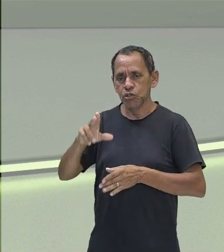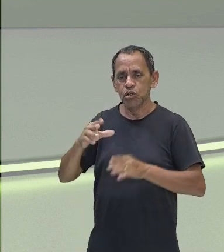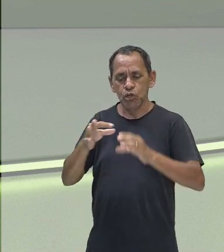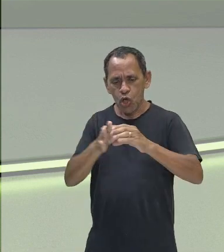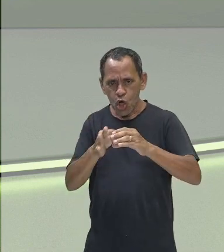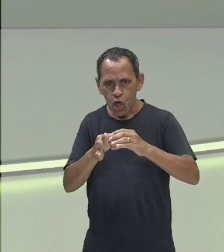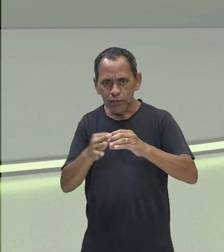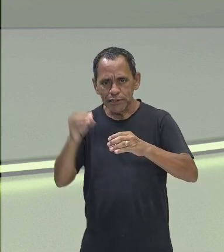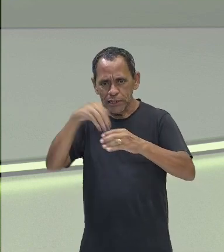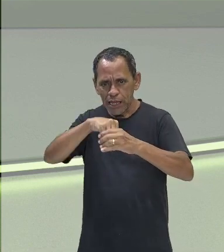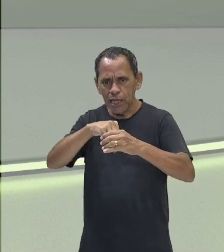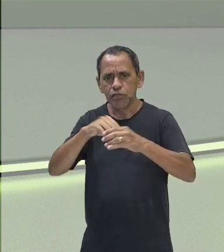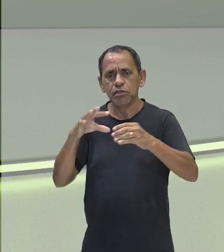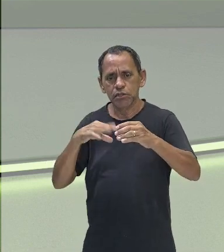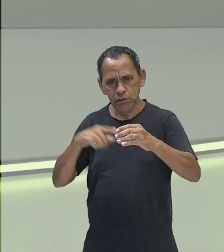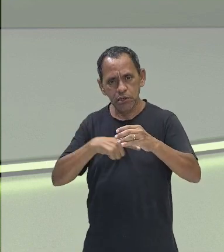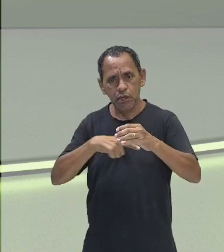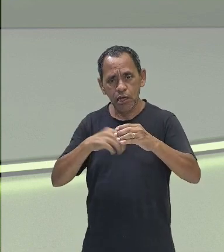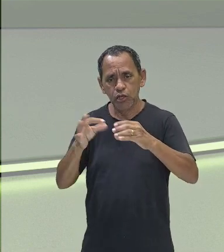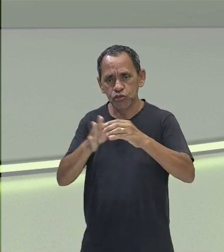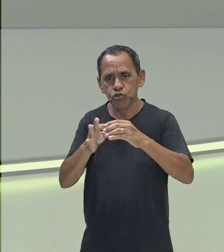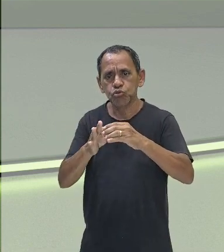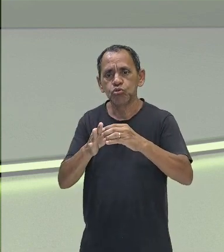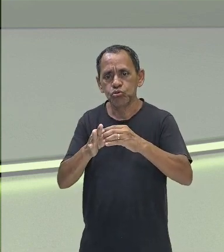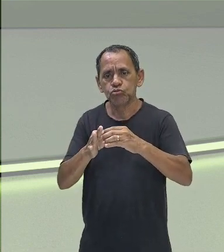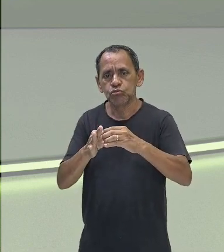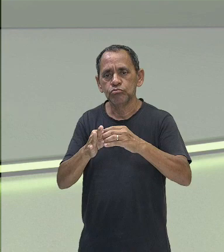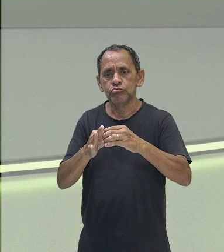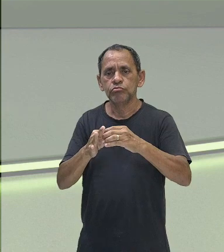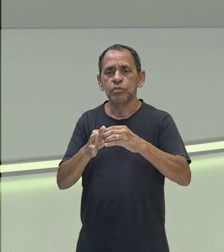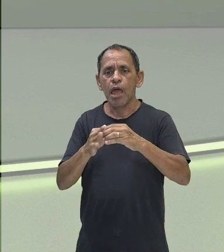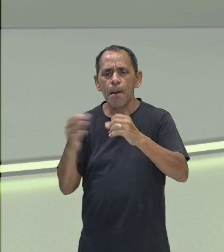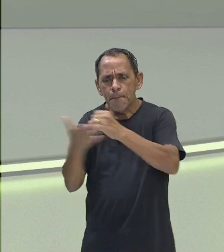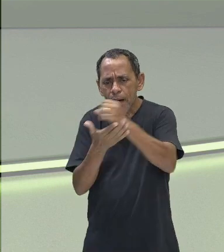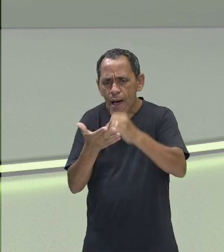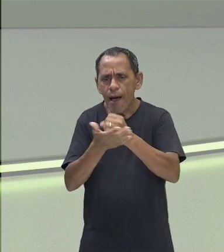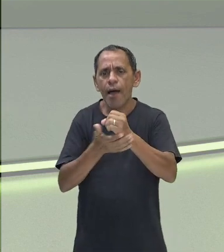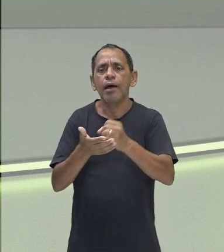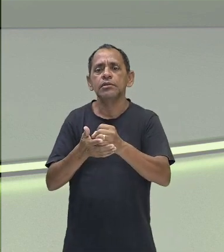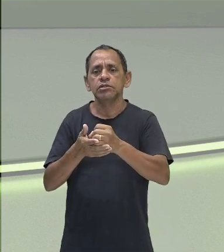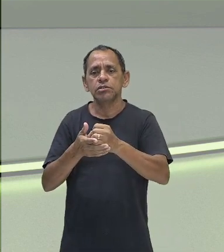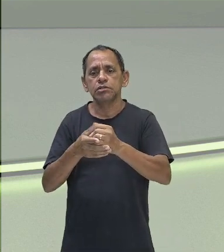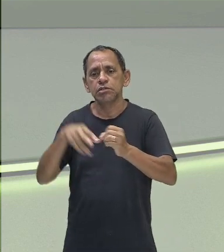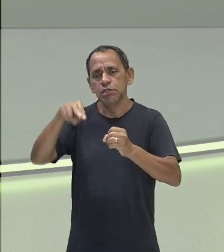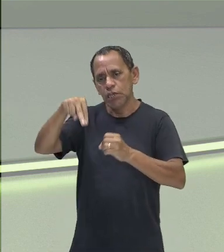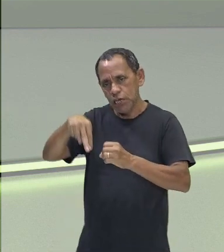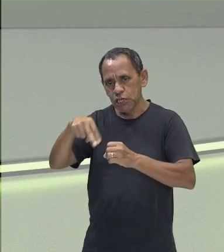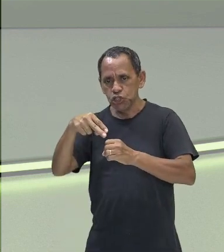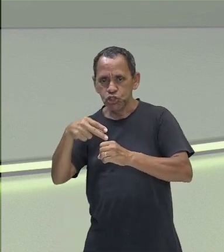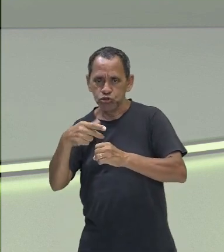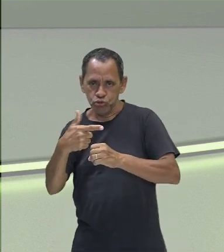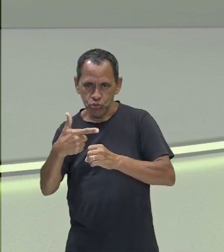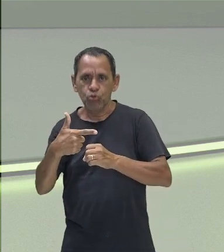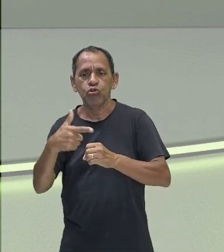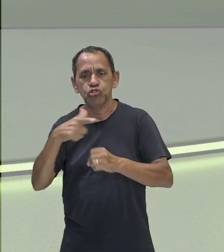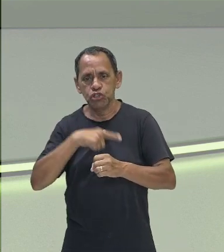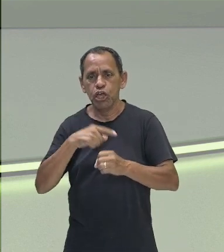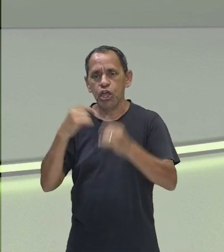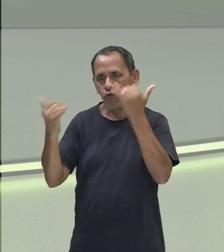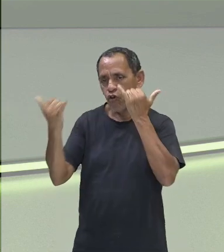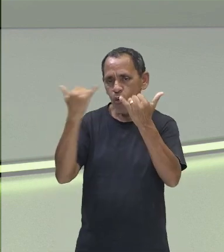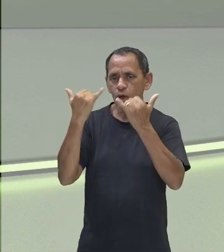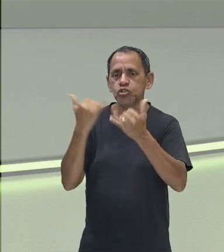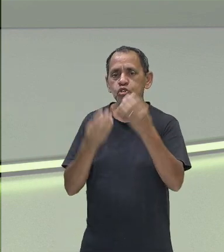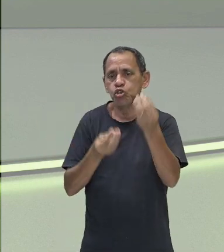bases nitrogenadas que vão ser codificadas e essas codificações contêm as instruções de